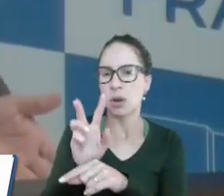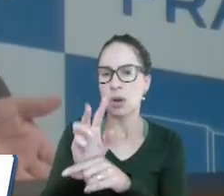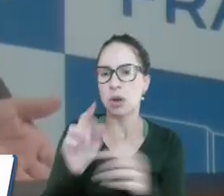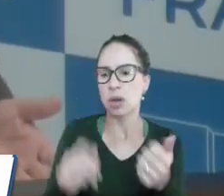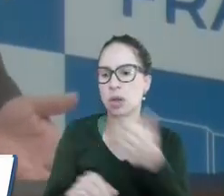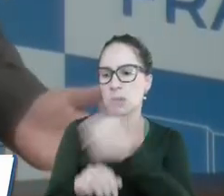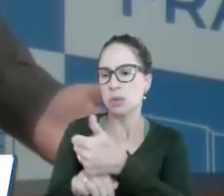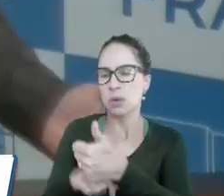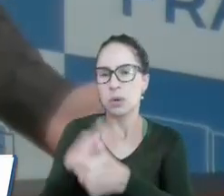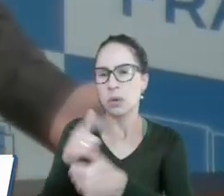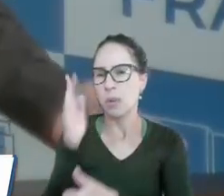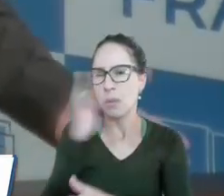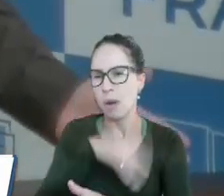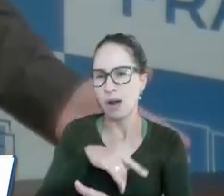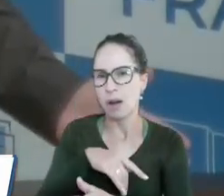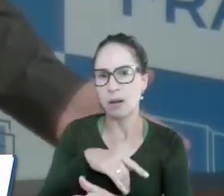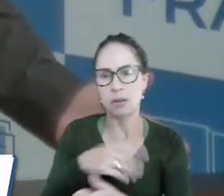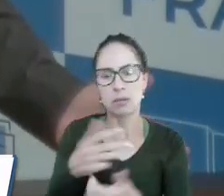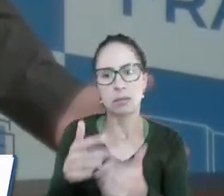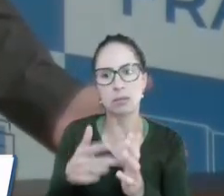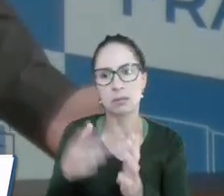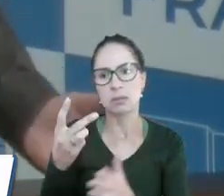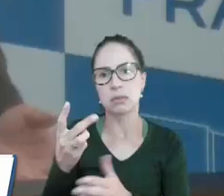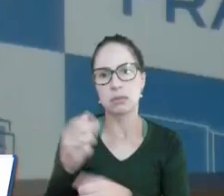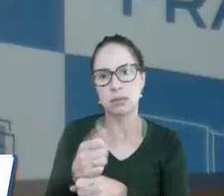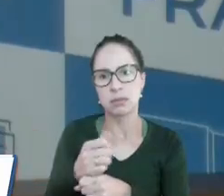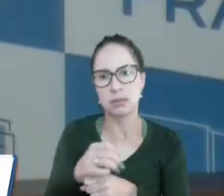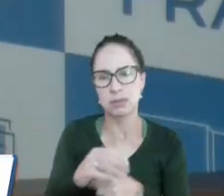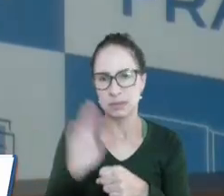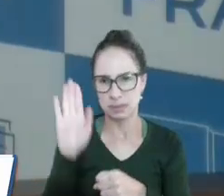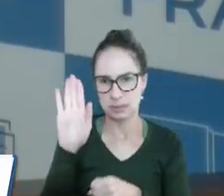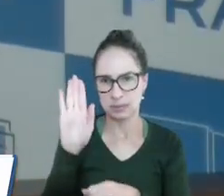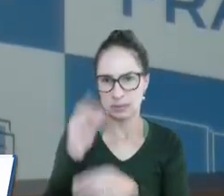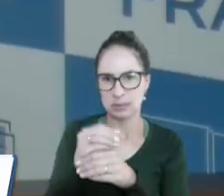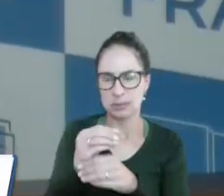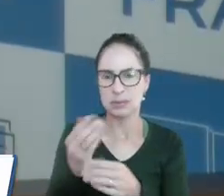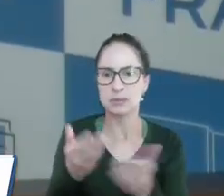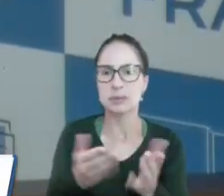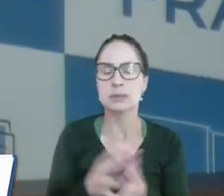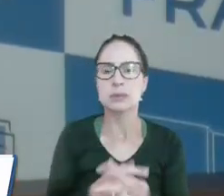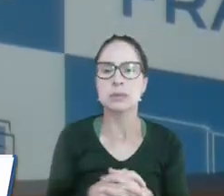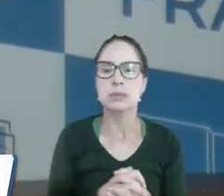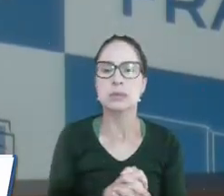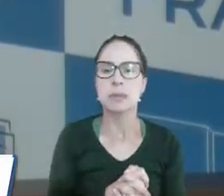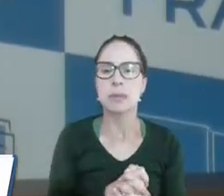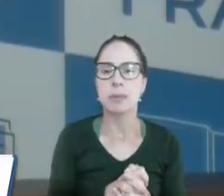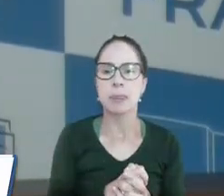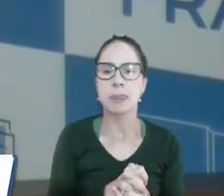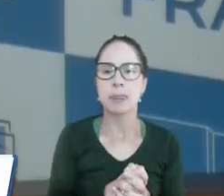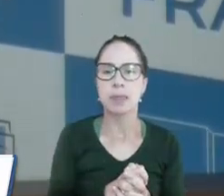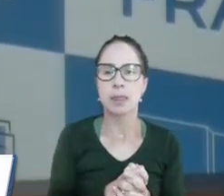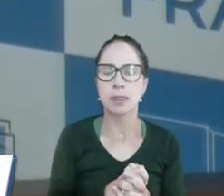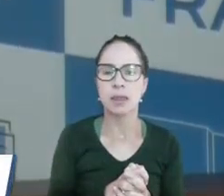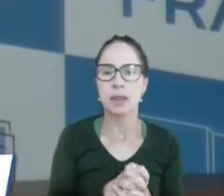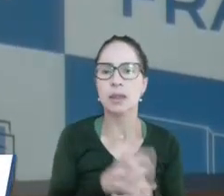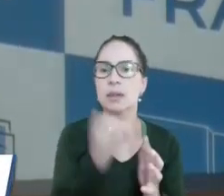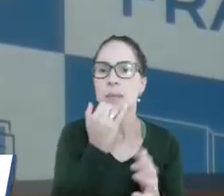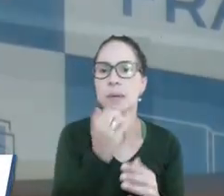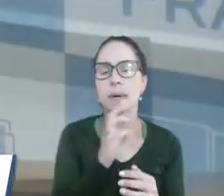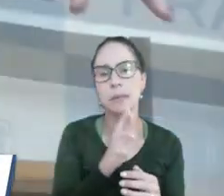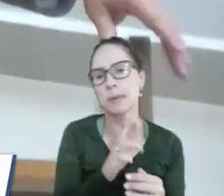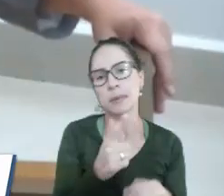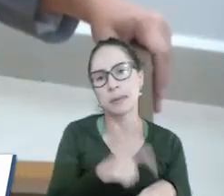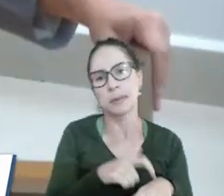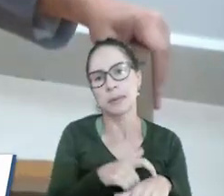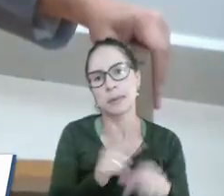coiote, o número 2. Uma parte, Excelência. O maior prazer, Excelência. Eu só não respondi porque meu tempo foi tão curto,